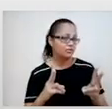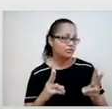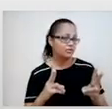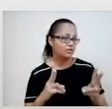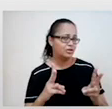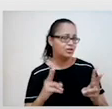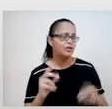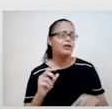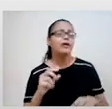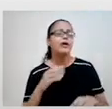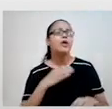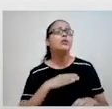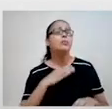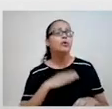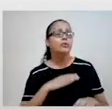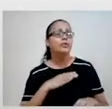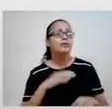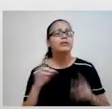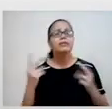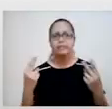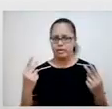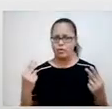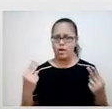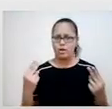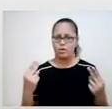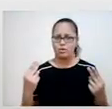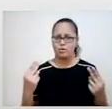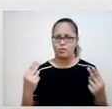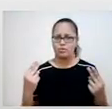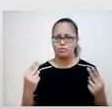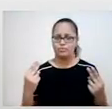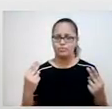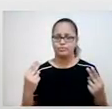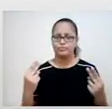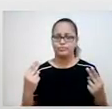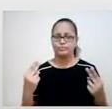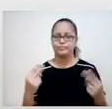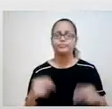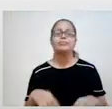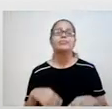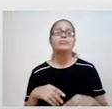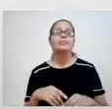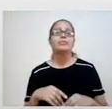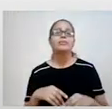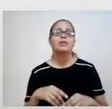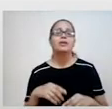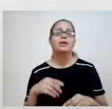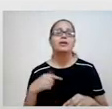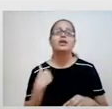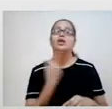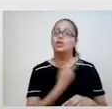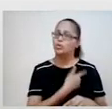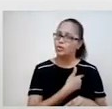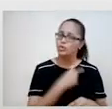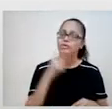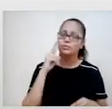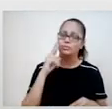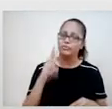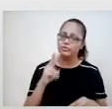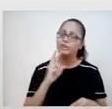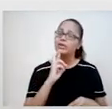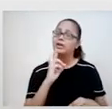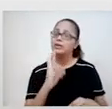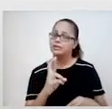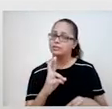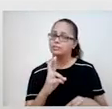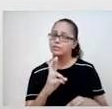é igual? Então esse aqui é o título de um texto do Jô Soares, que é um humorista, e a gente vai ver então que vai justamente